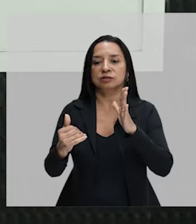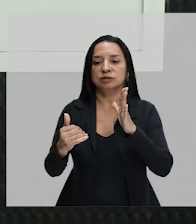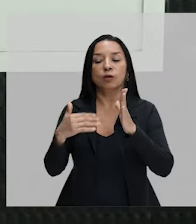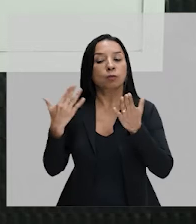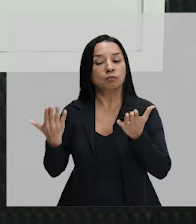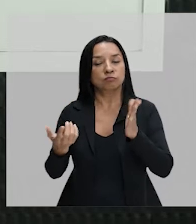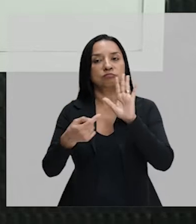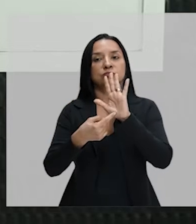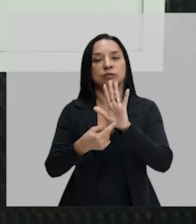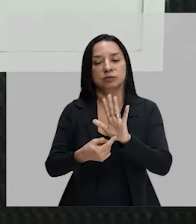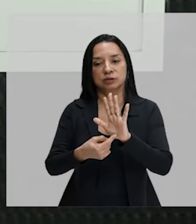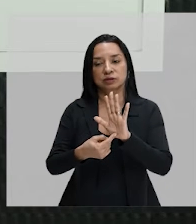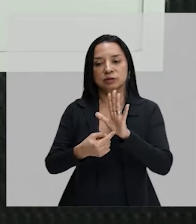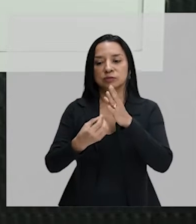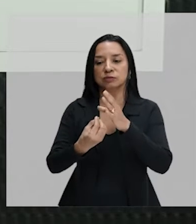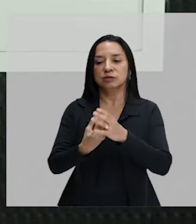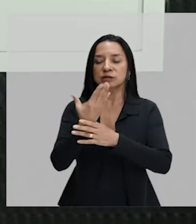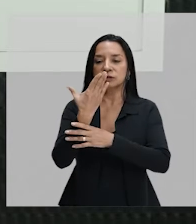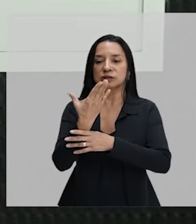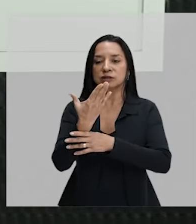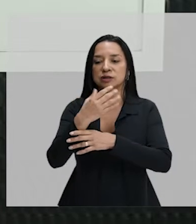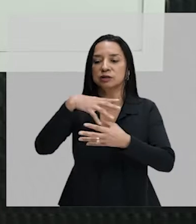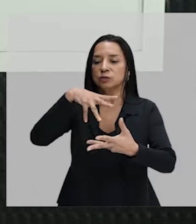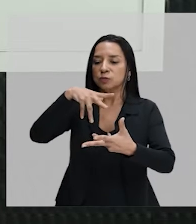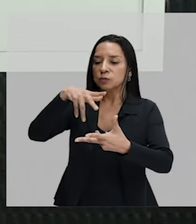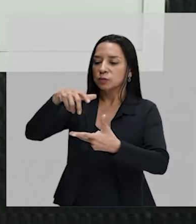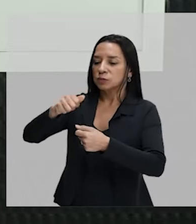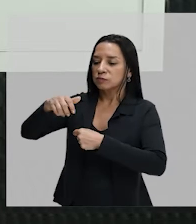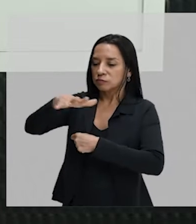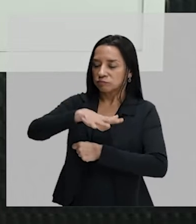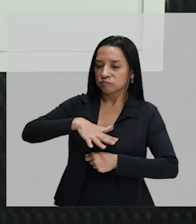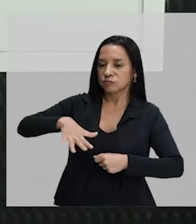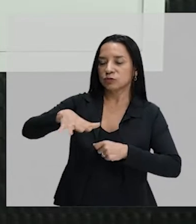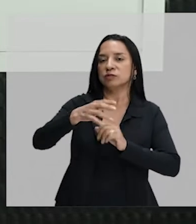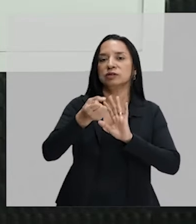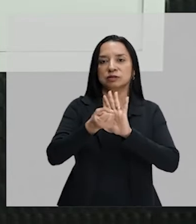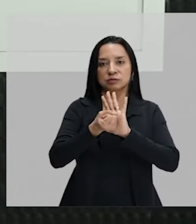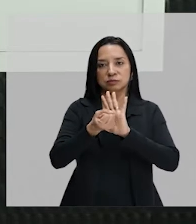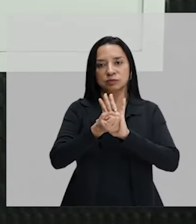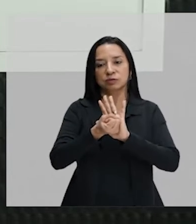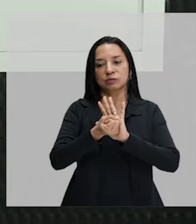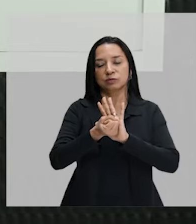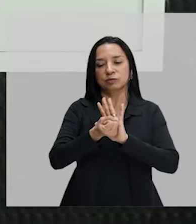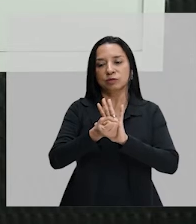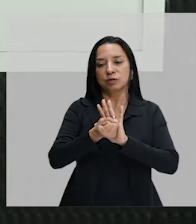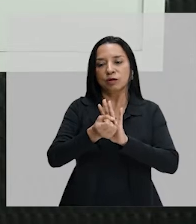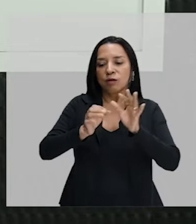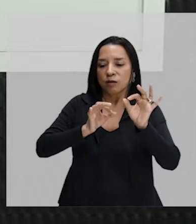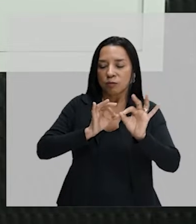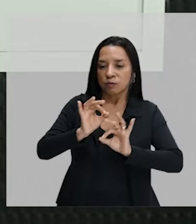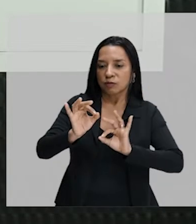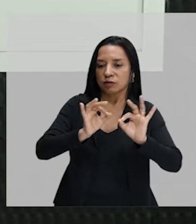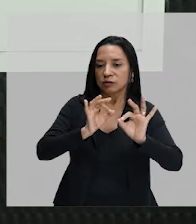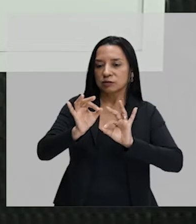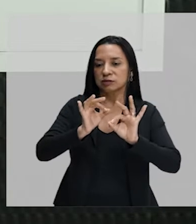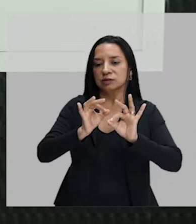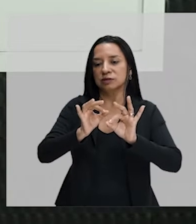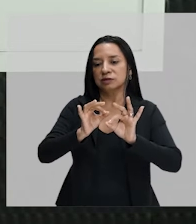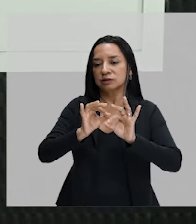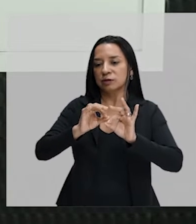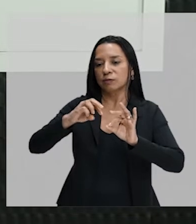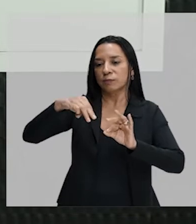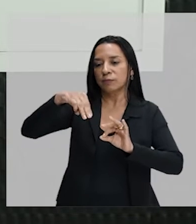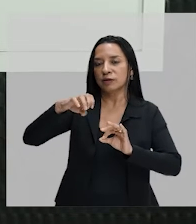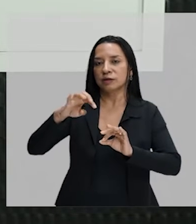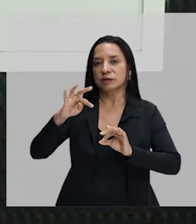universo simbólico, eu estou criando uma forma metafórica, eu estou criando uma